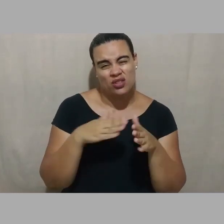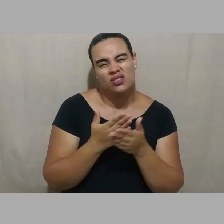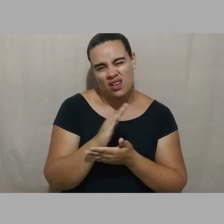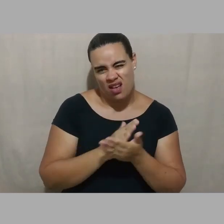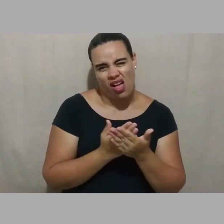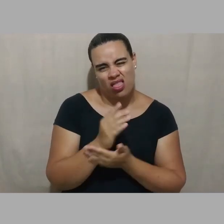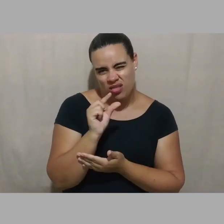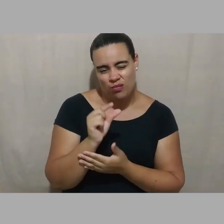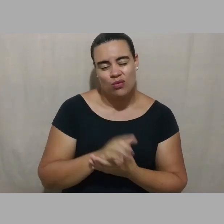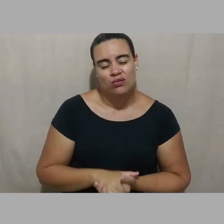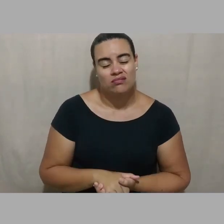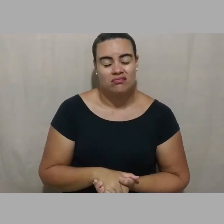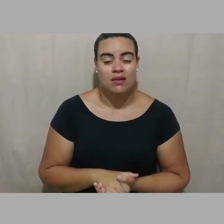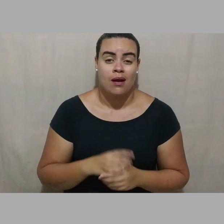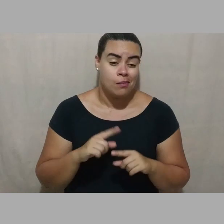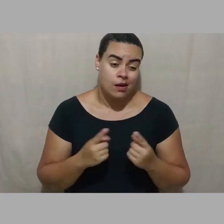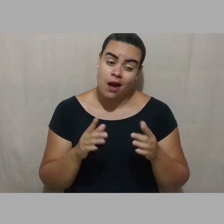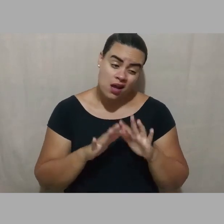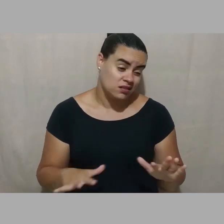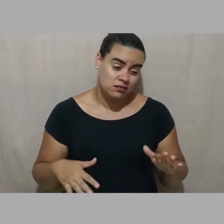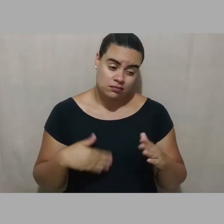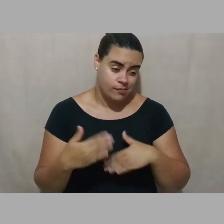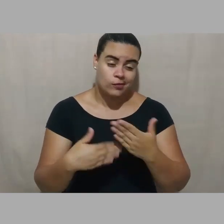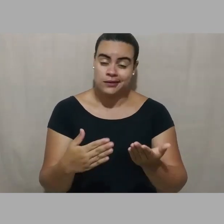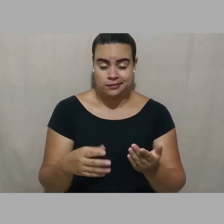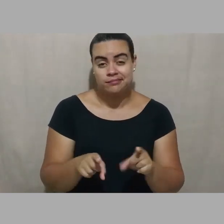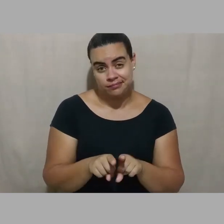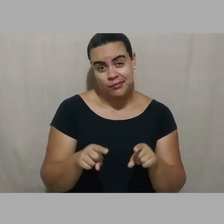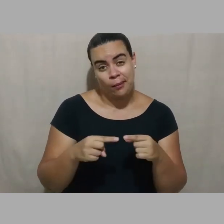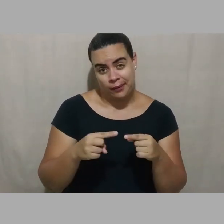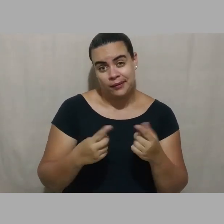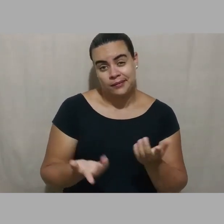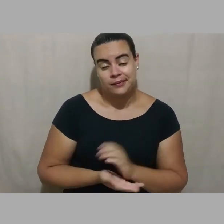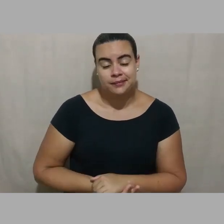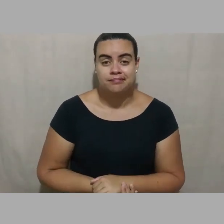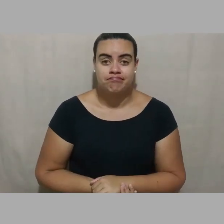pouquinho chato, mas faz parte do processo também.